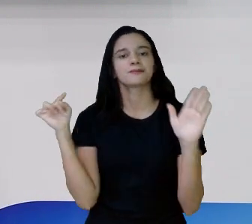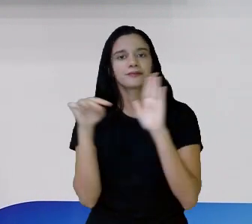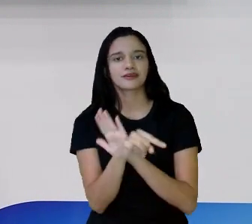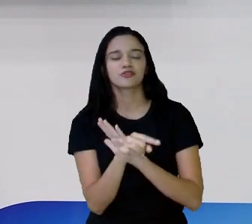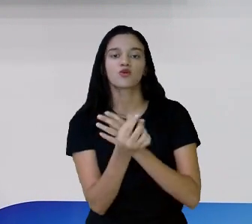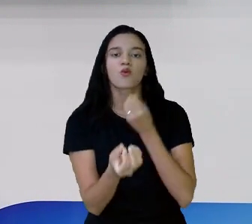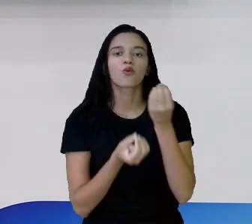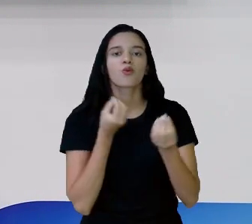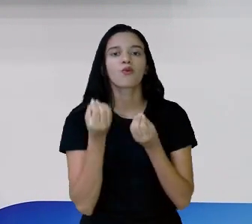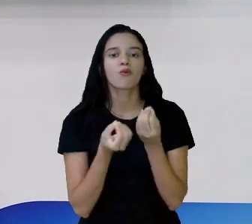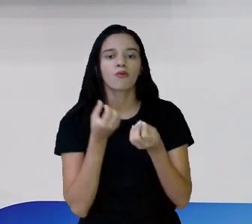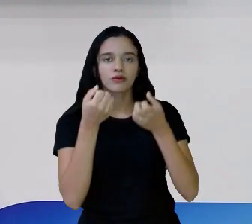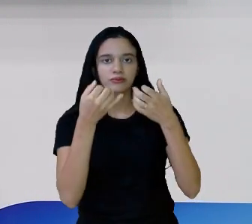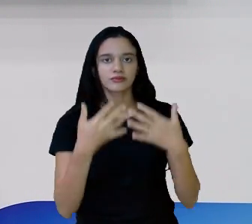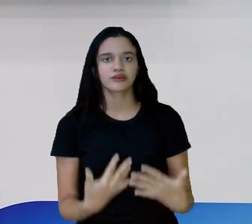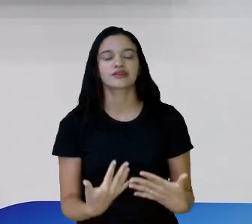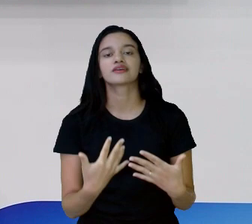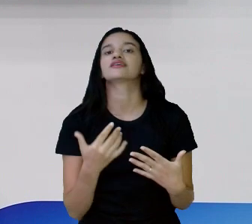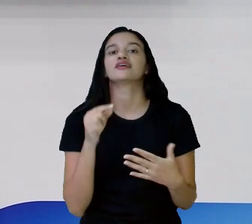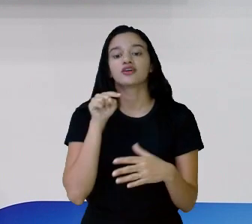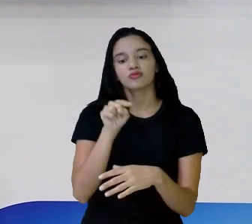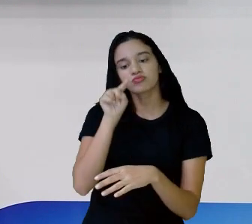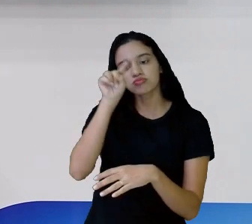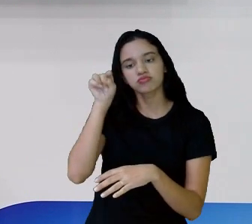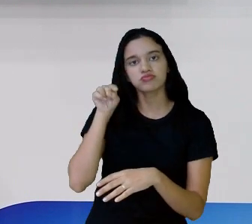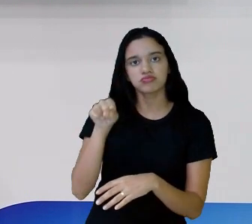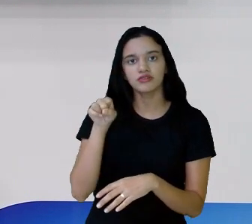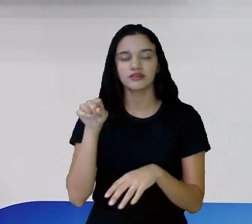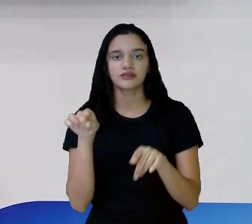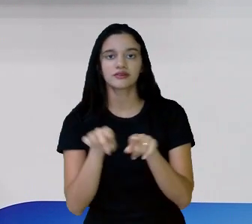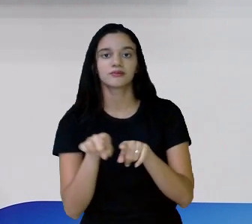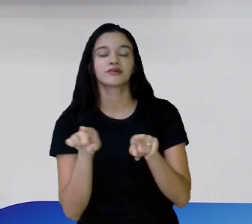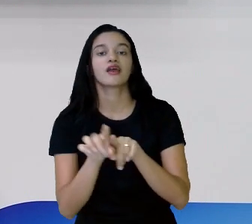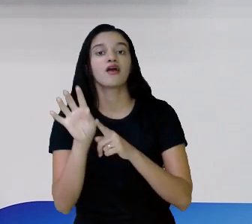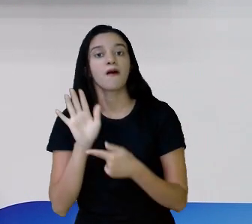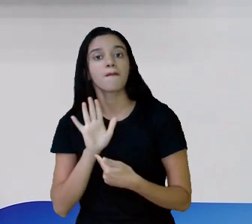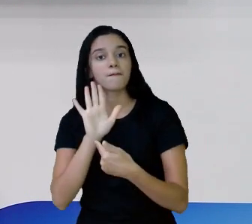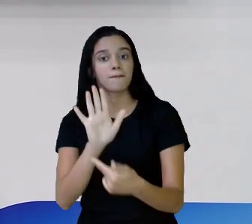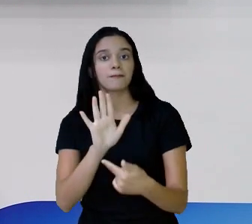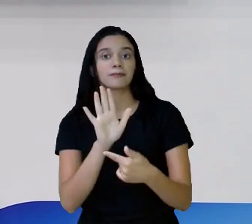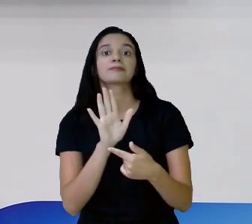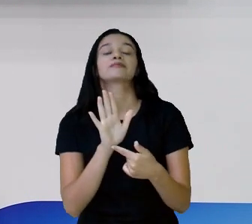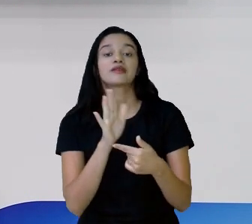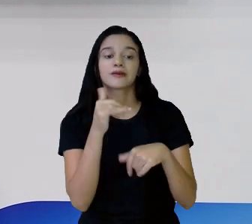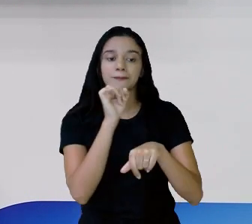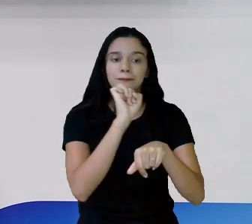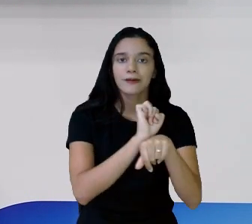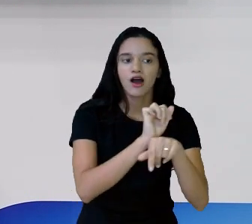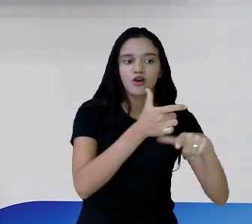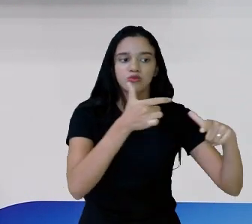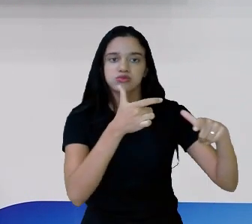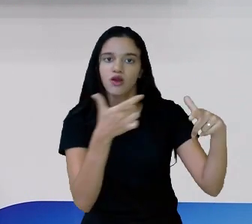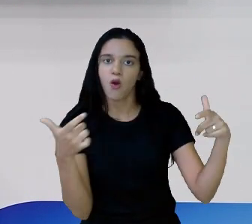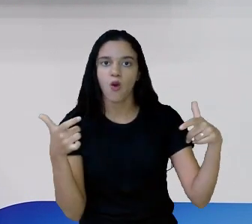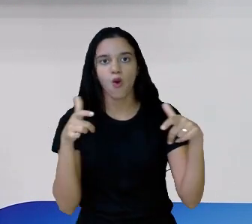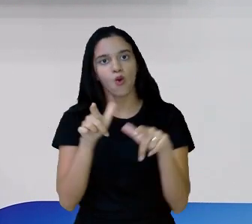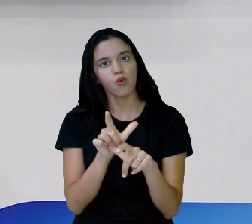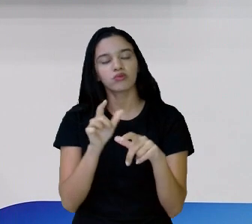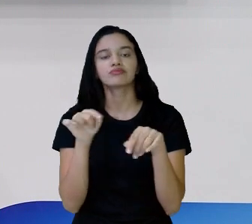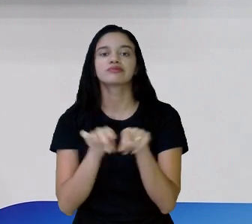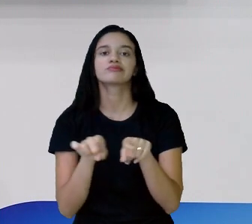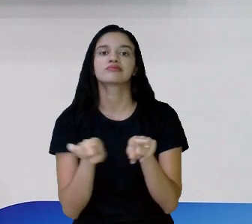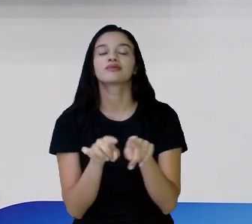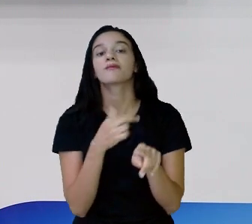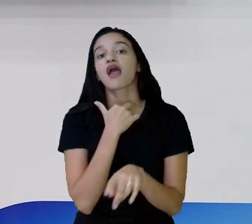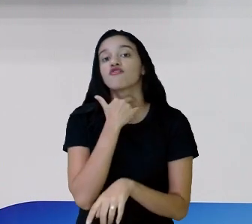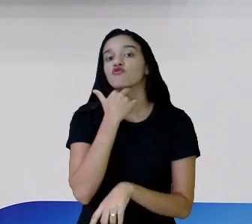pela maneira como eu falei. Então, sinais de pontuação, além de indicar pequenas ou grandes pausas, também fala da